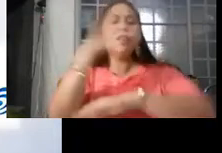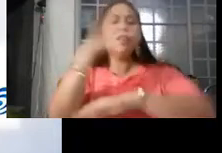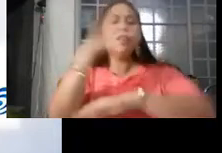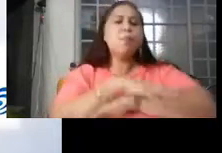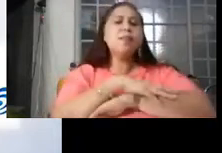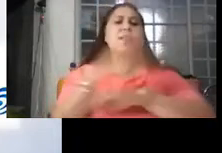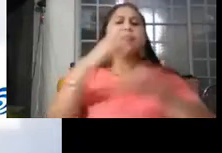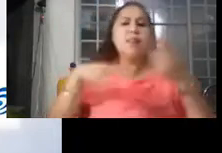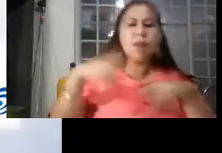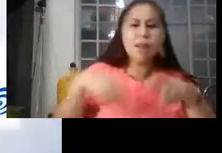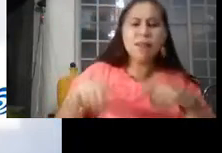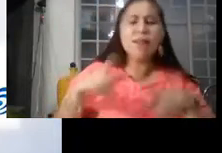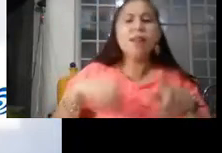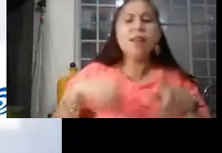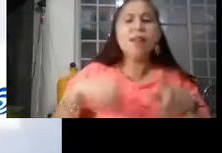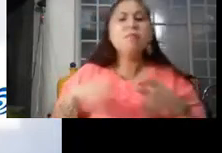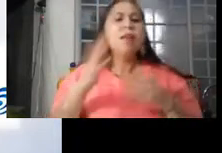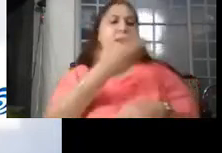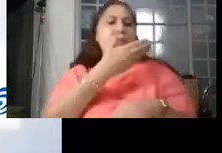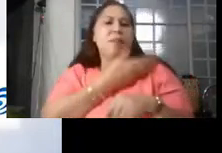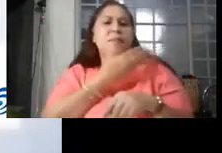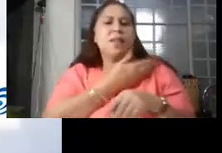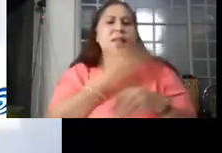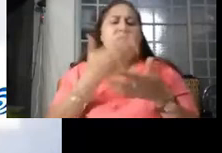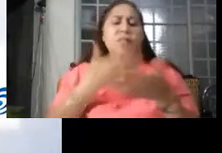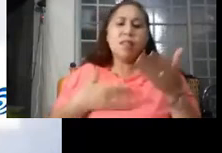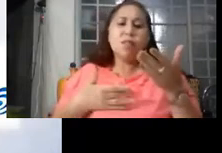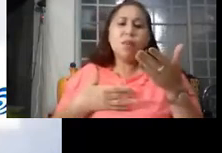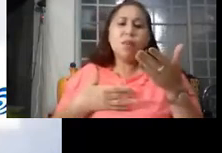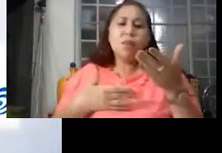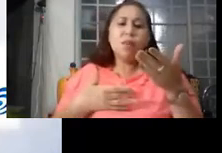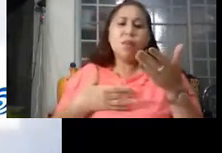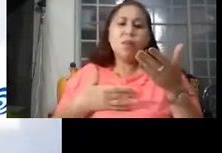foi parceira de trabalho, ainda e é minha amiga, né? Então a gente tá numa